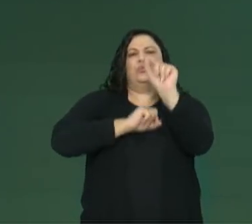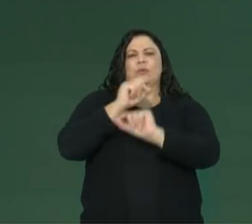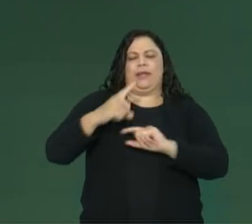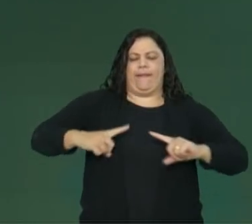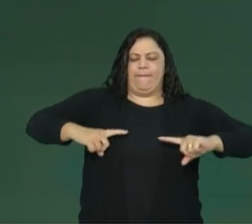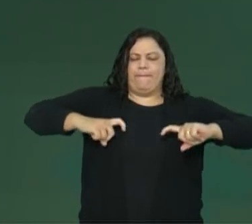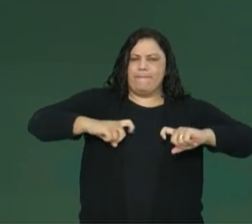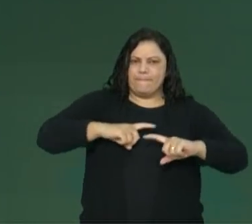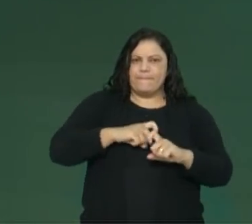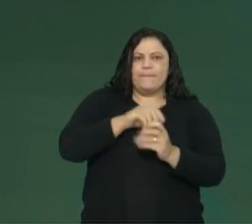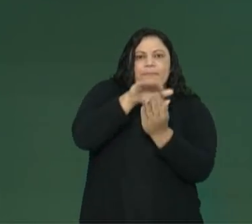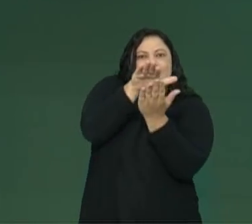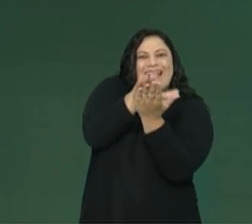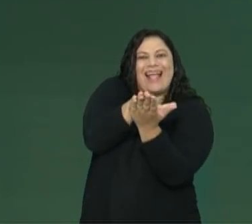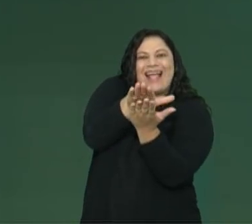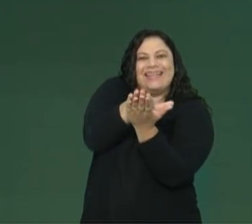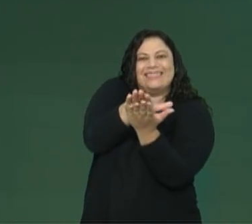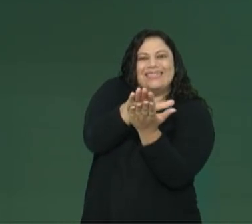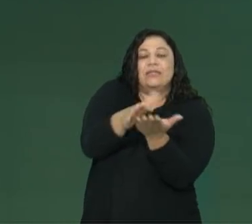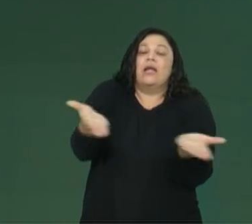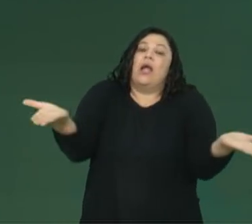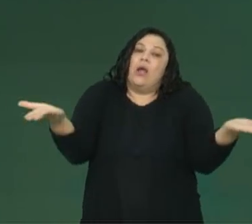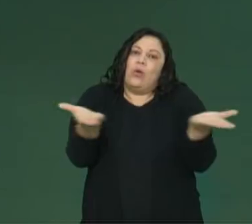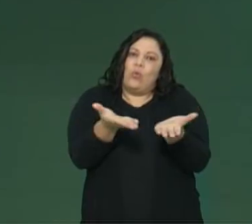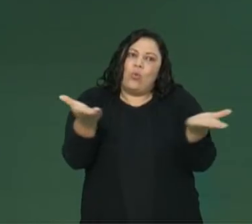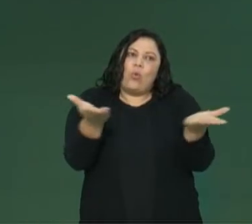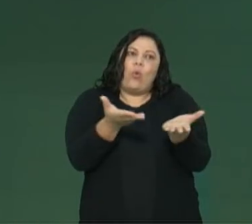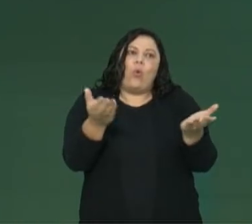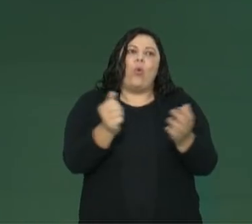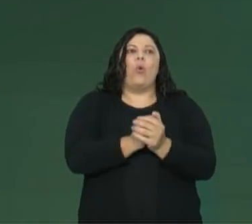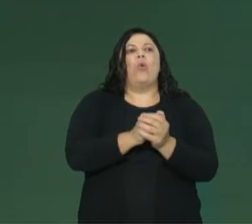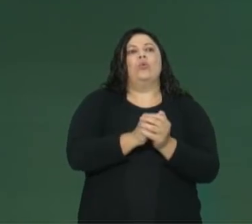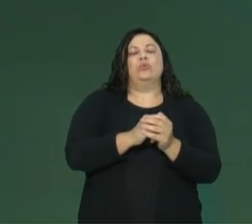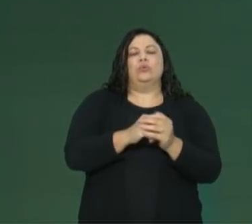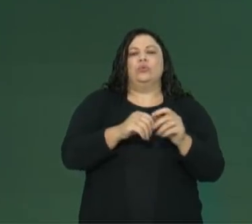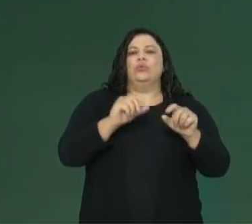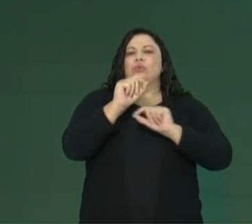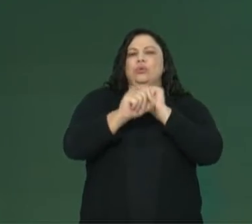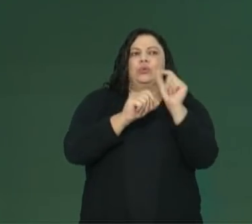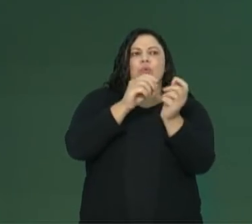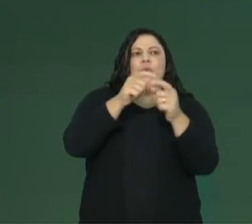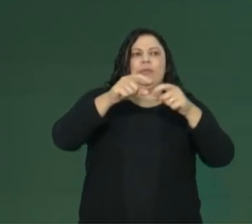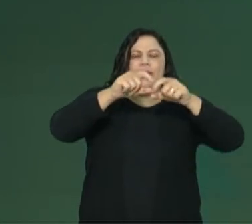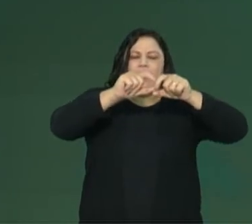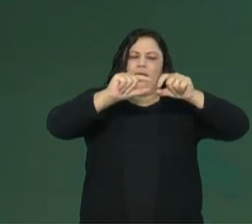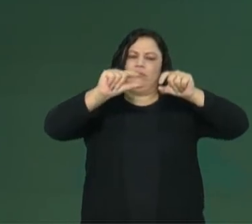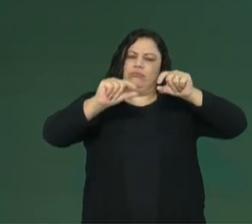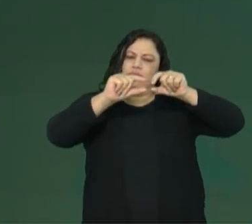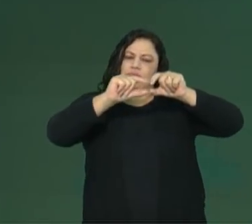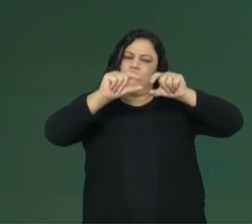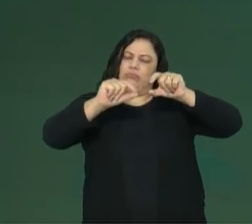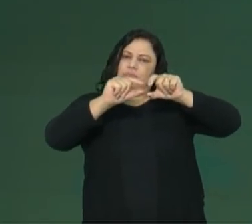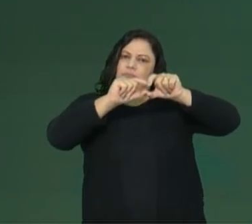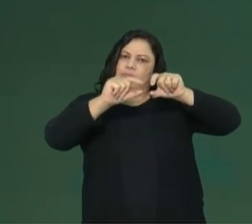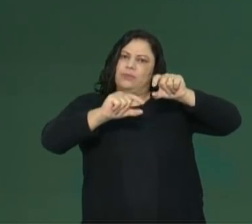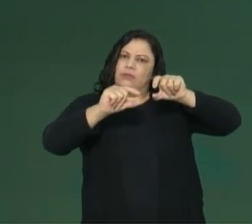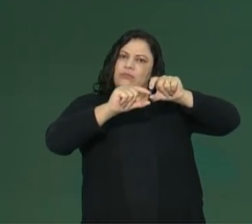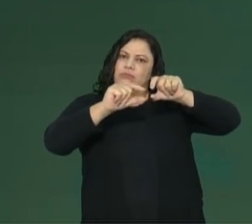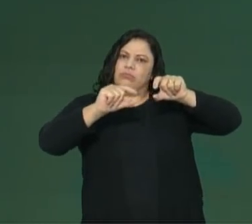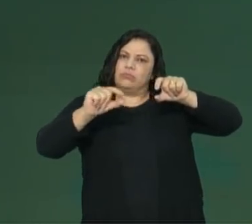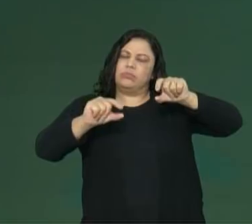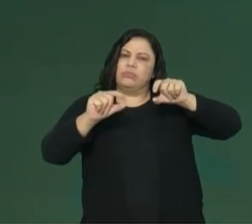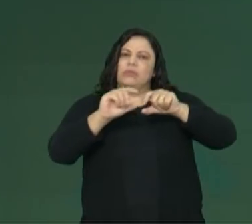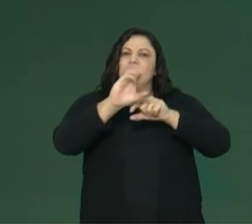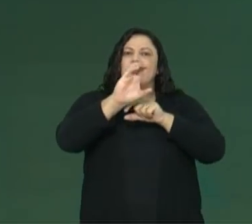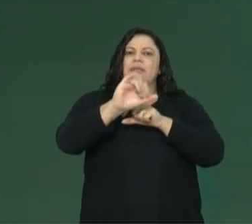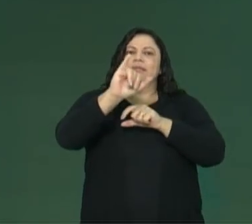plateumintes. Hoje, falamos das verminoses de vermes de corpo cilíndrico, nemátoda. Olá, corpo achatado, como